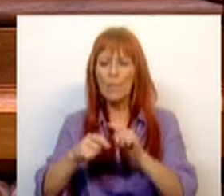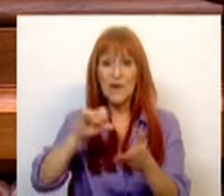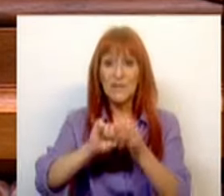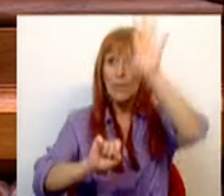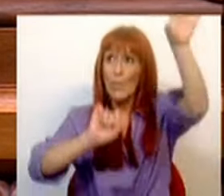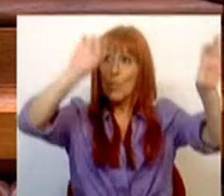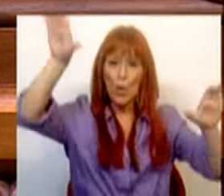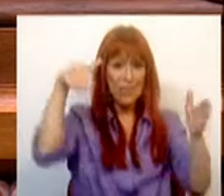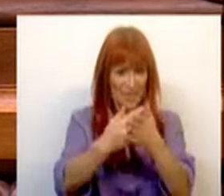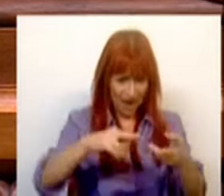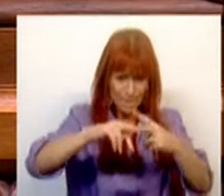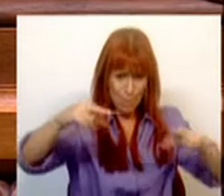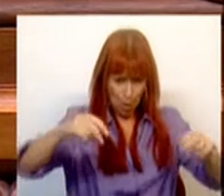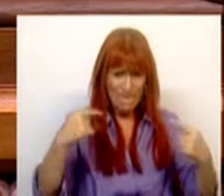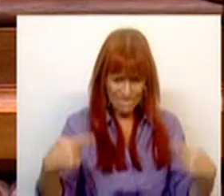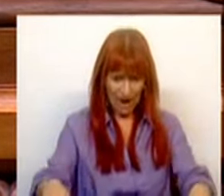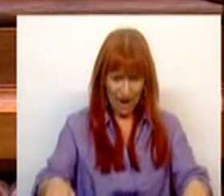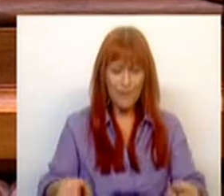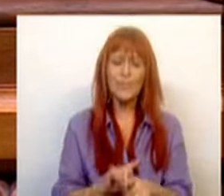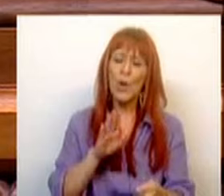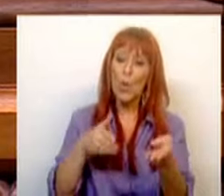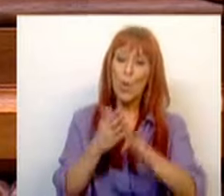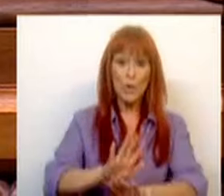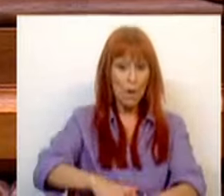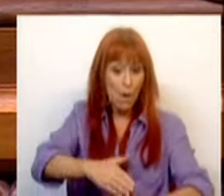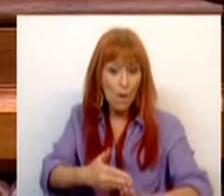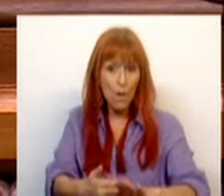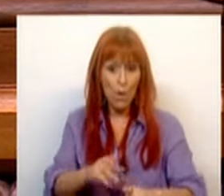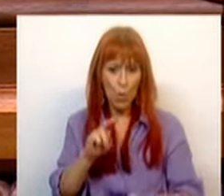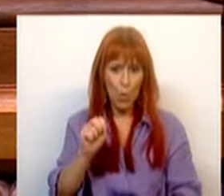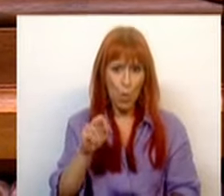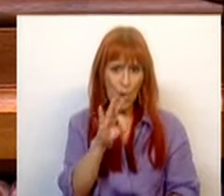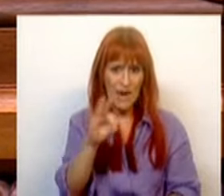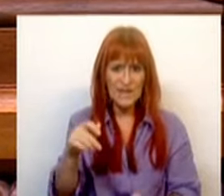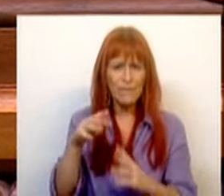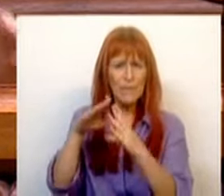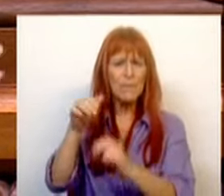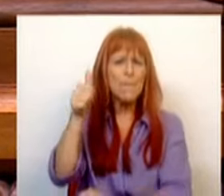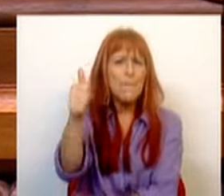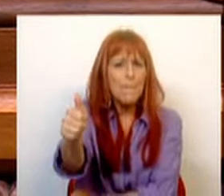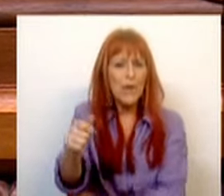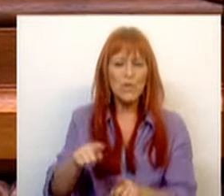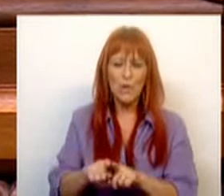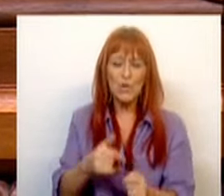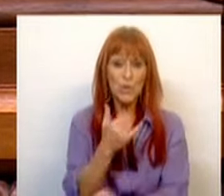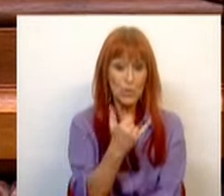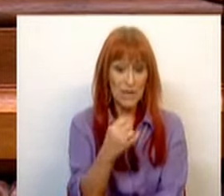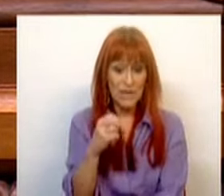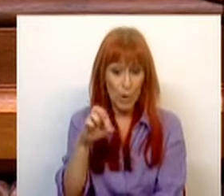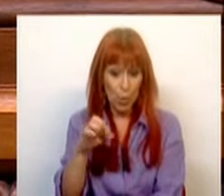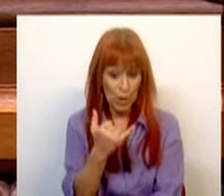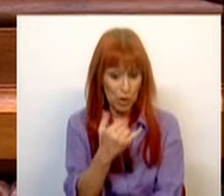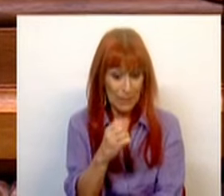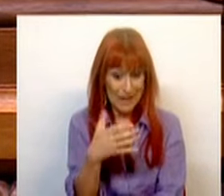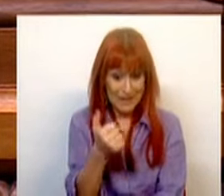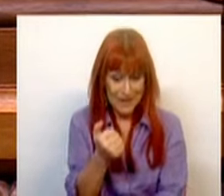para os municípios? Vai continuar o reforço da USF tipo B, que eram 208 em 2015 e